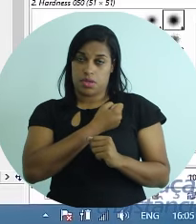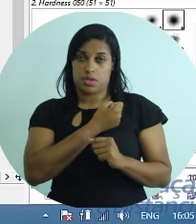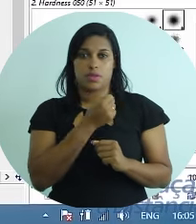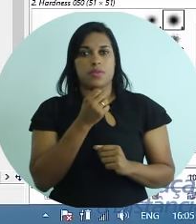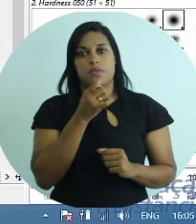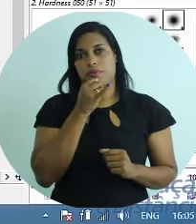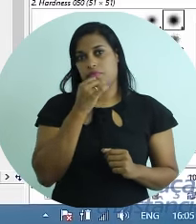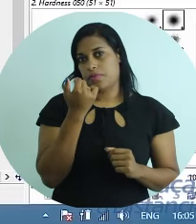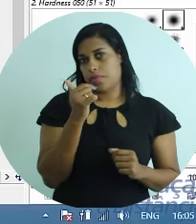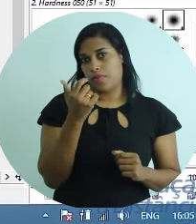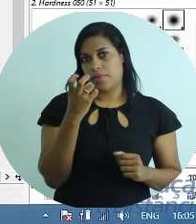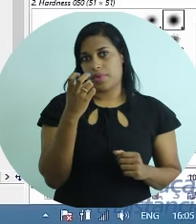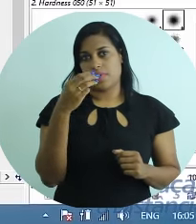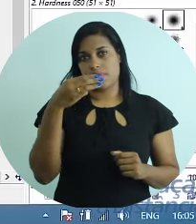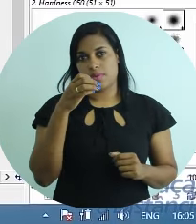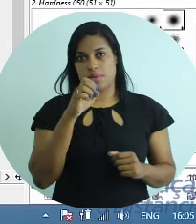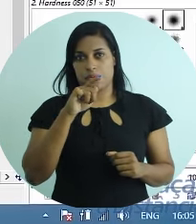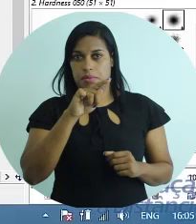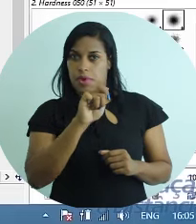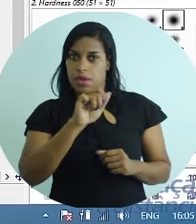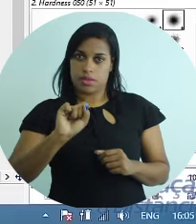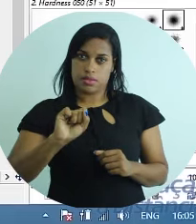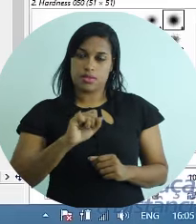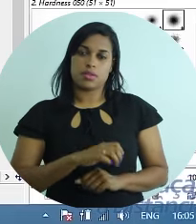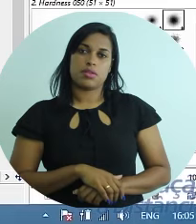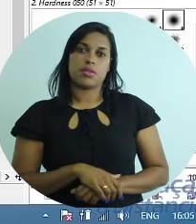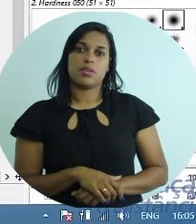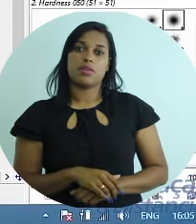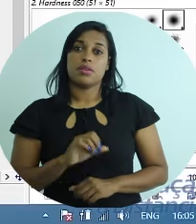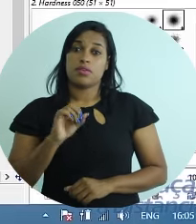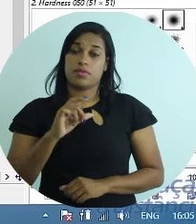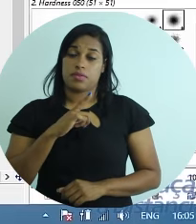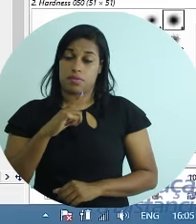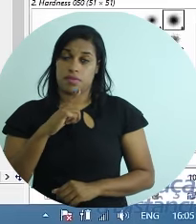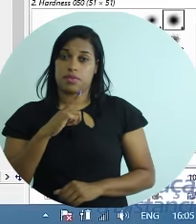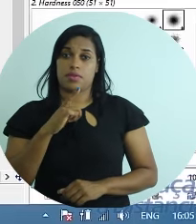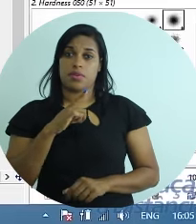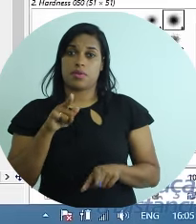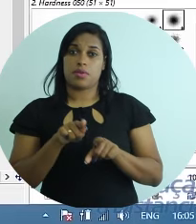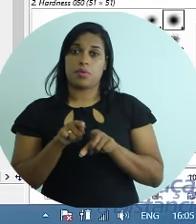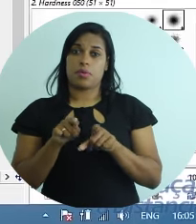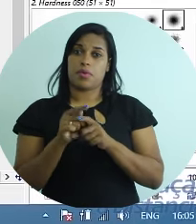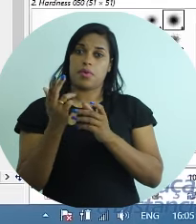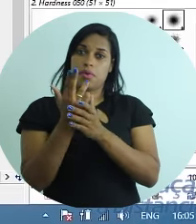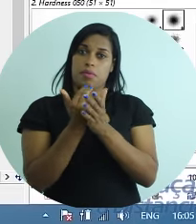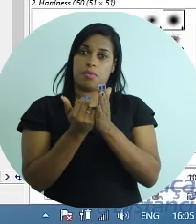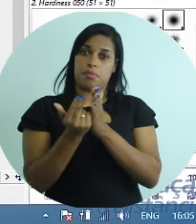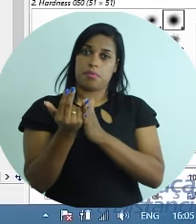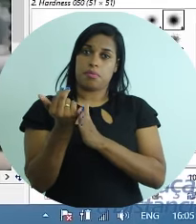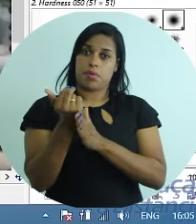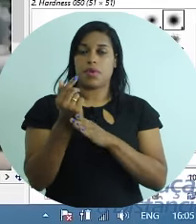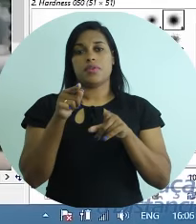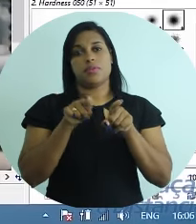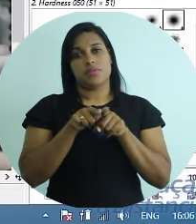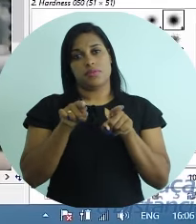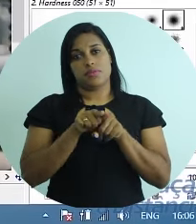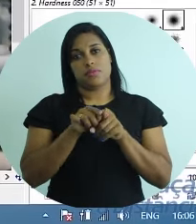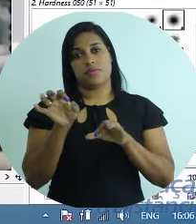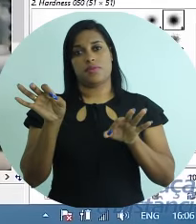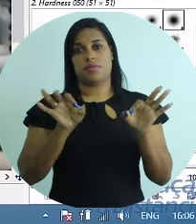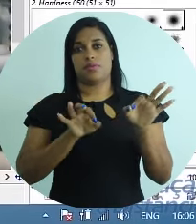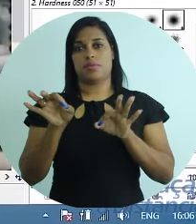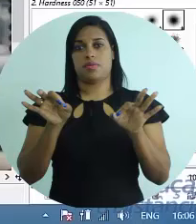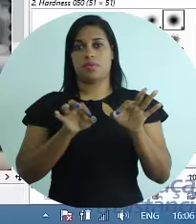ter mais 5 MB quando eu for exportar essa imagem. E você vai ter também uma imagem que vai se enquadrar muito, que vai se encaixar muito bem